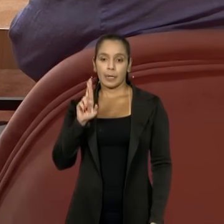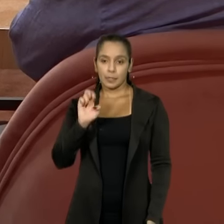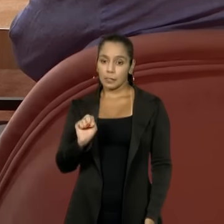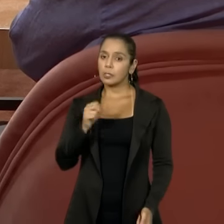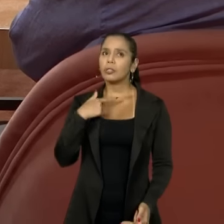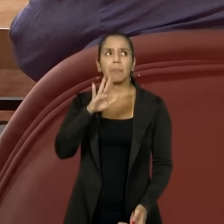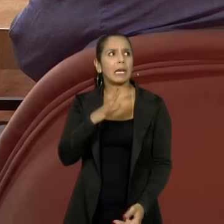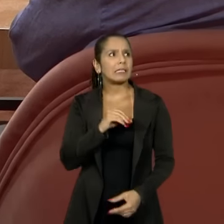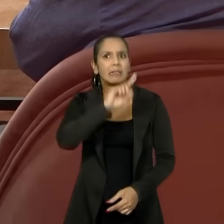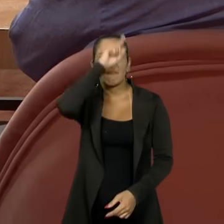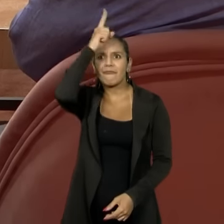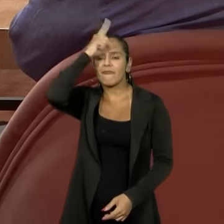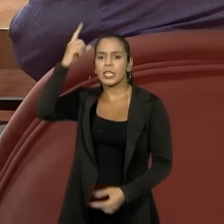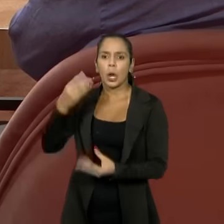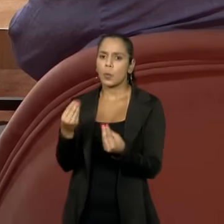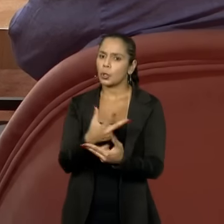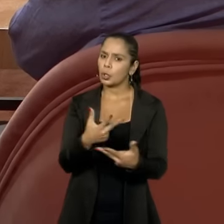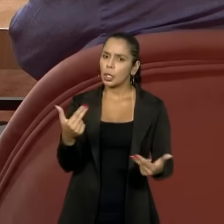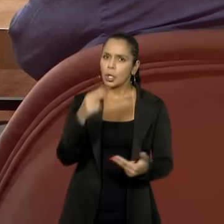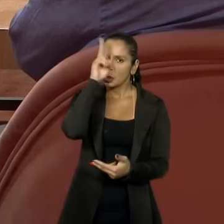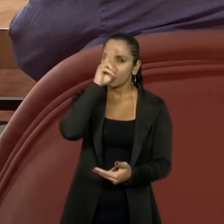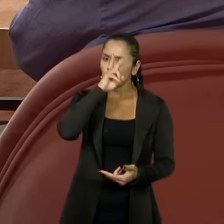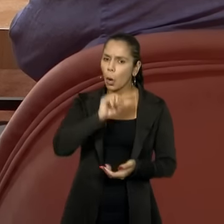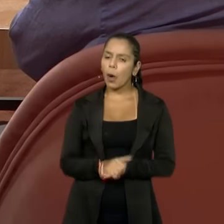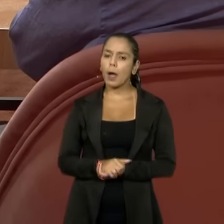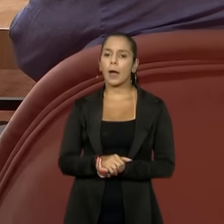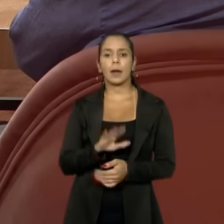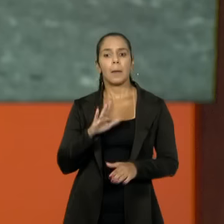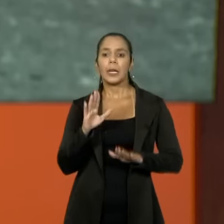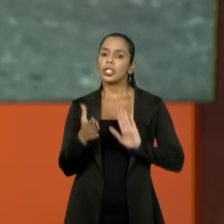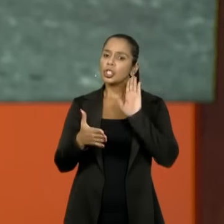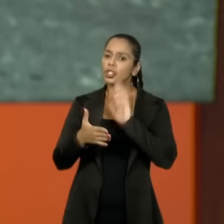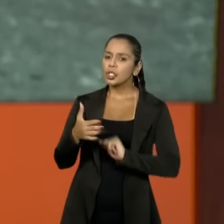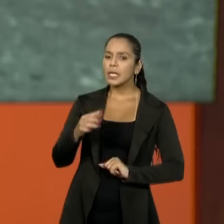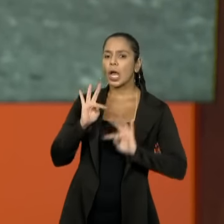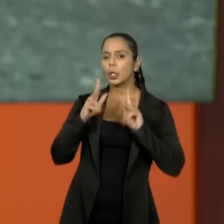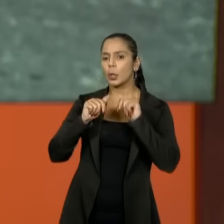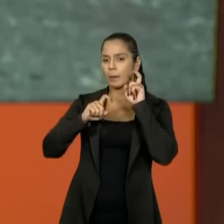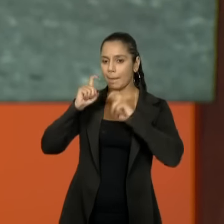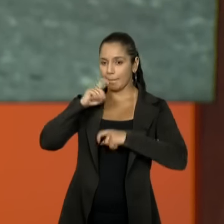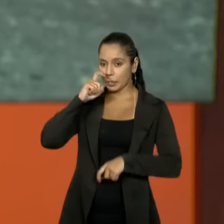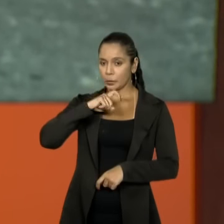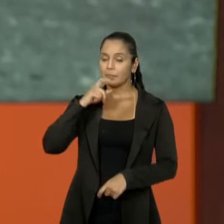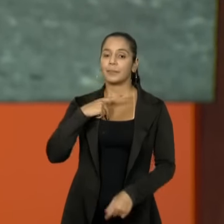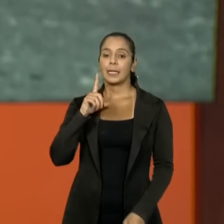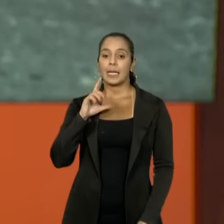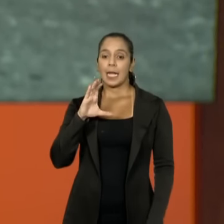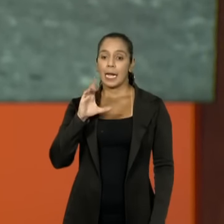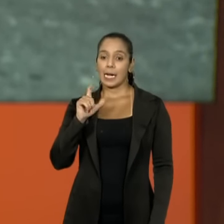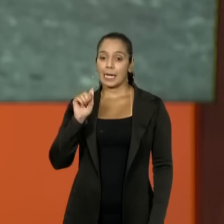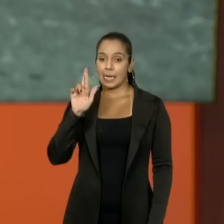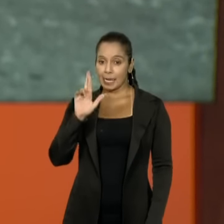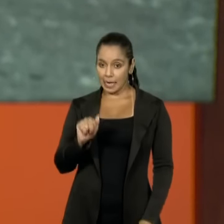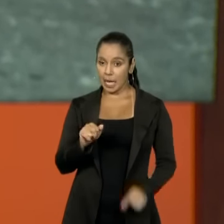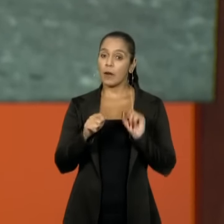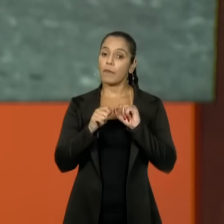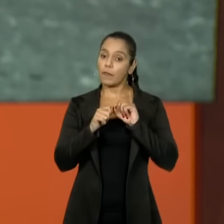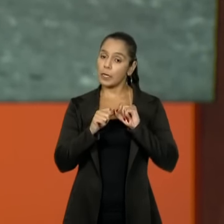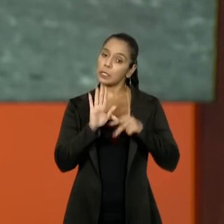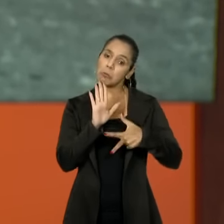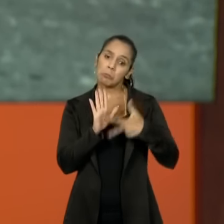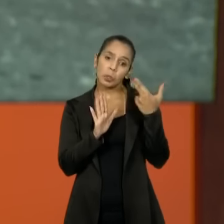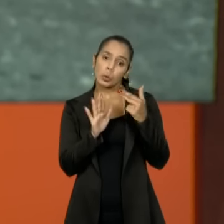foram inventadas. Eu queria que você falasse um pouquinho sobre isso para a gente desmistificar, por favor. A Clara saiu, na verdade, para fazer uma intervenção